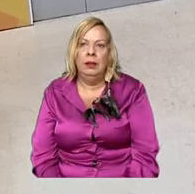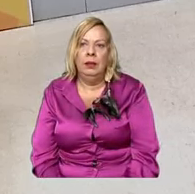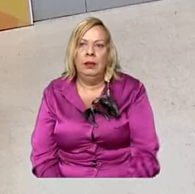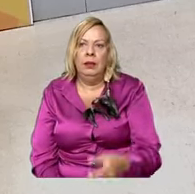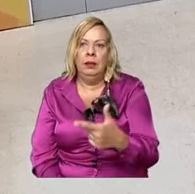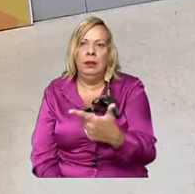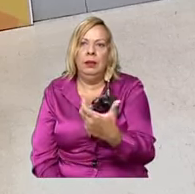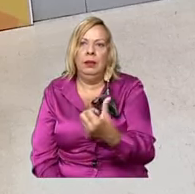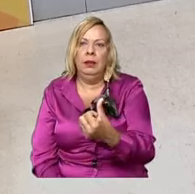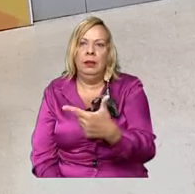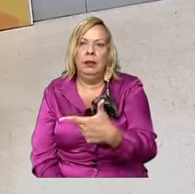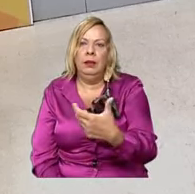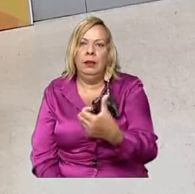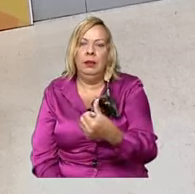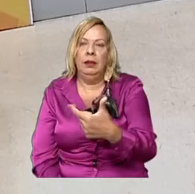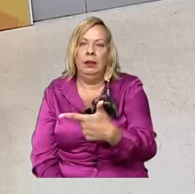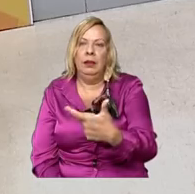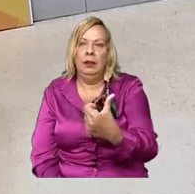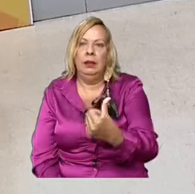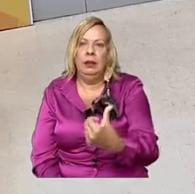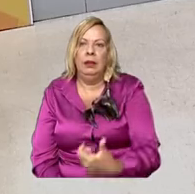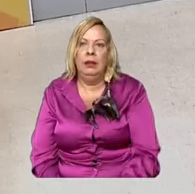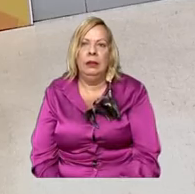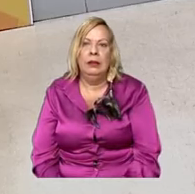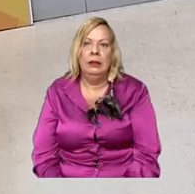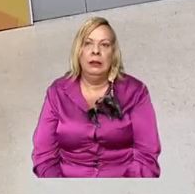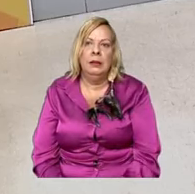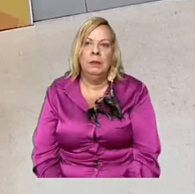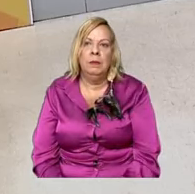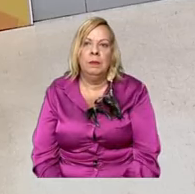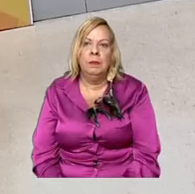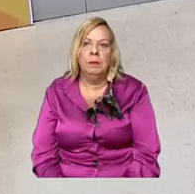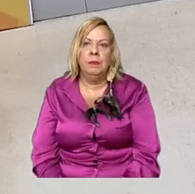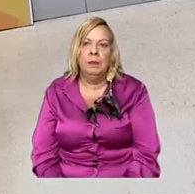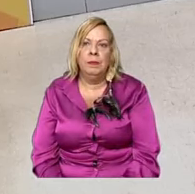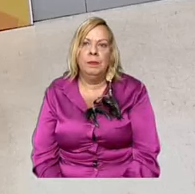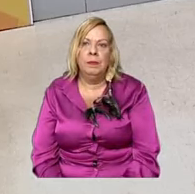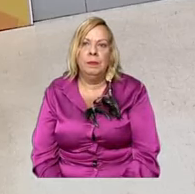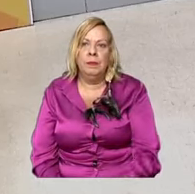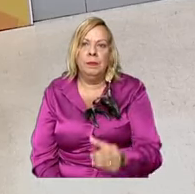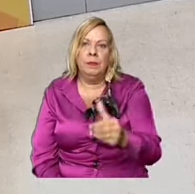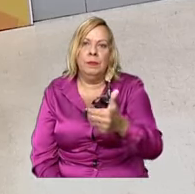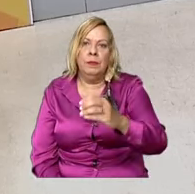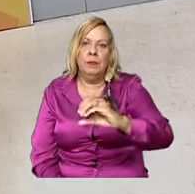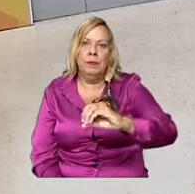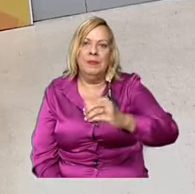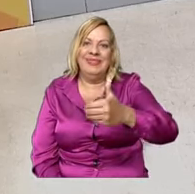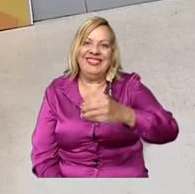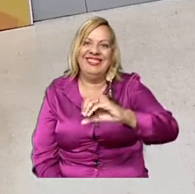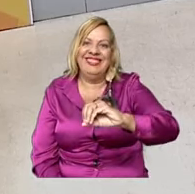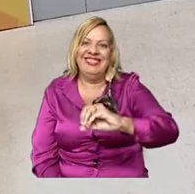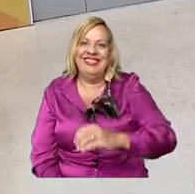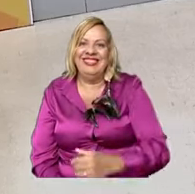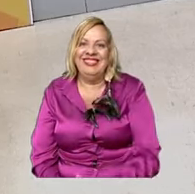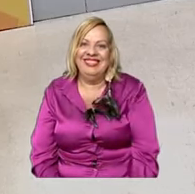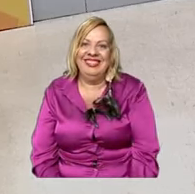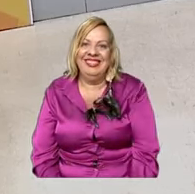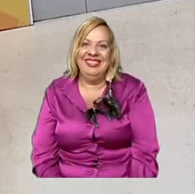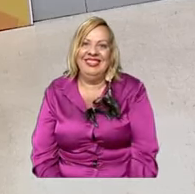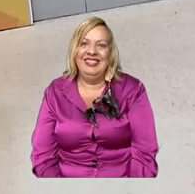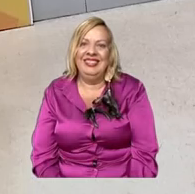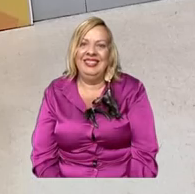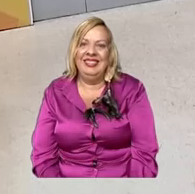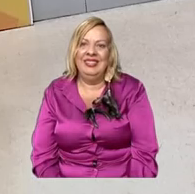e 26 agora. 26. 26 subiu. Sobe também bola de número 10. Número